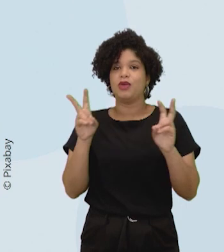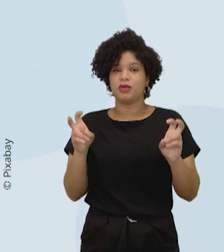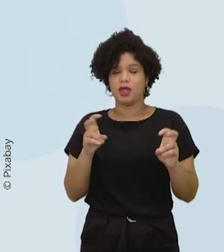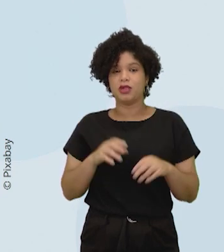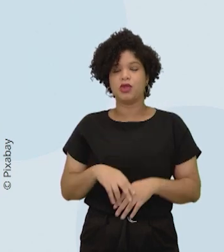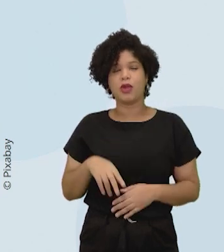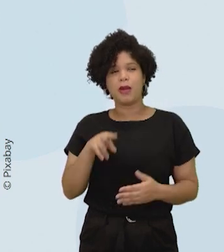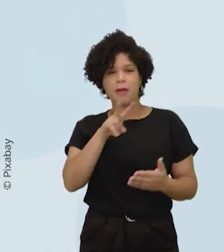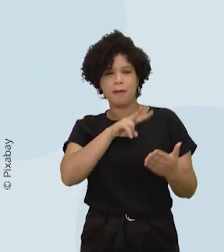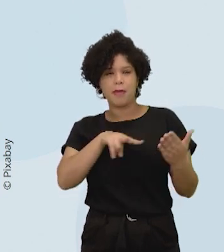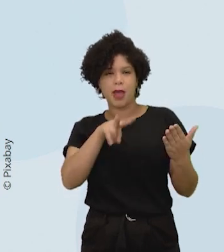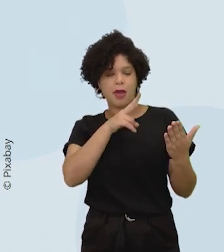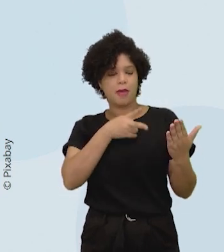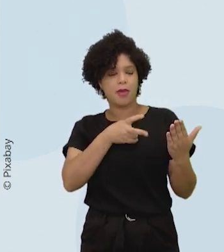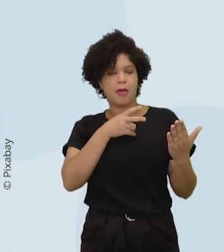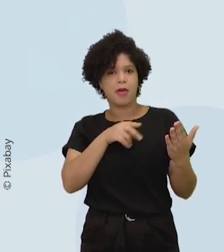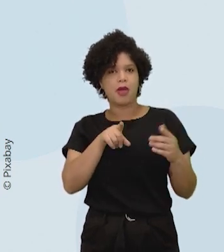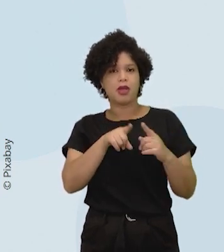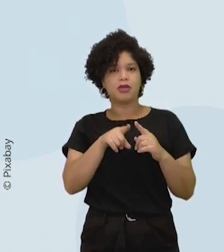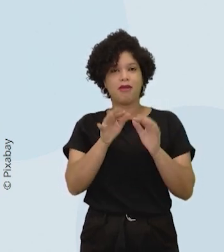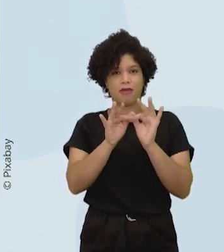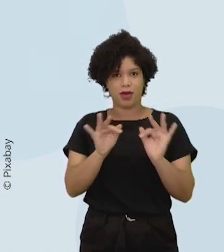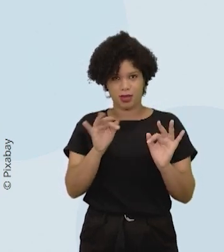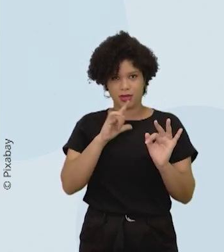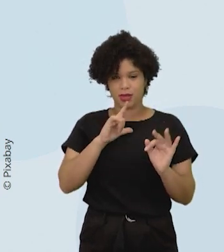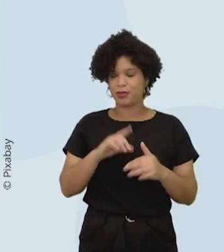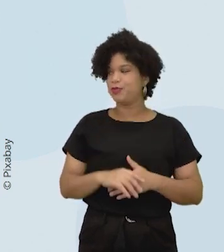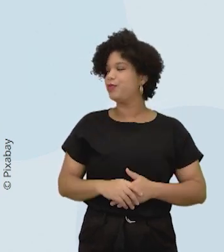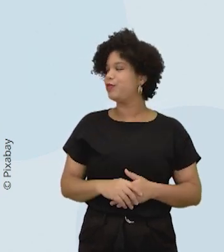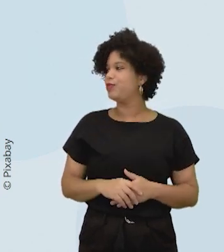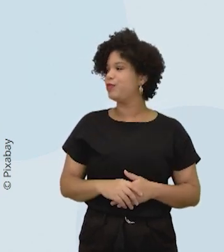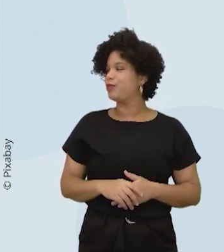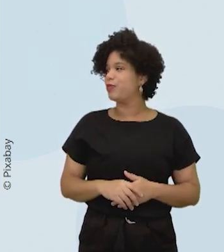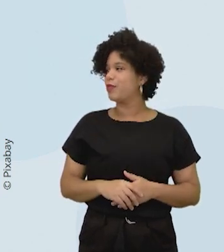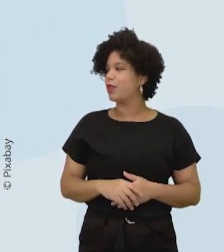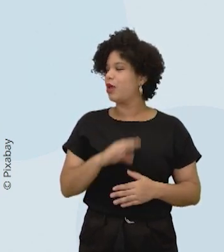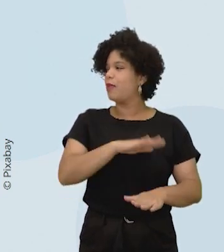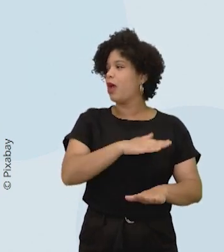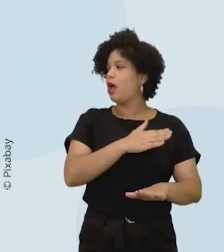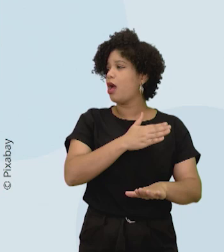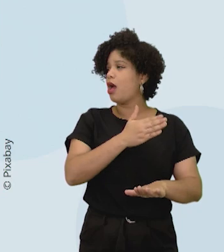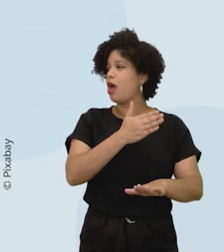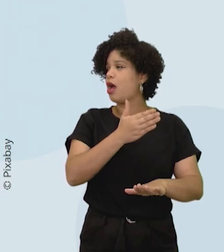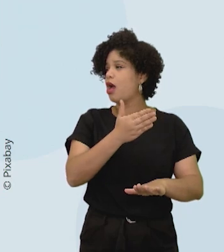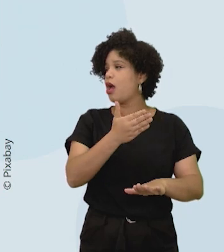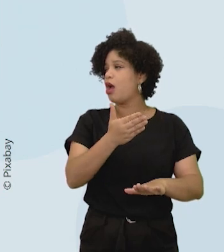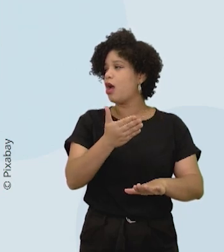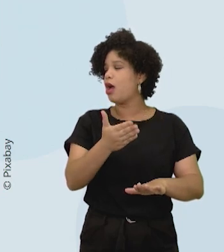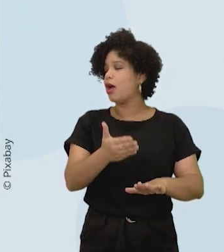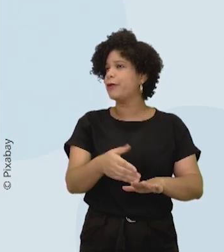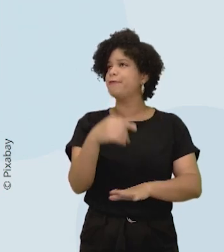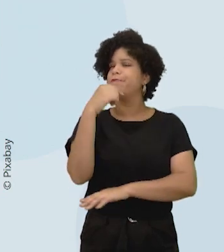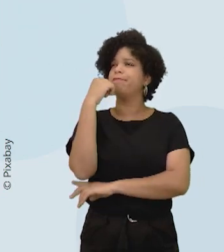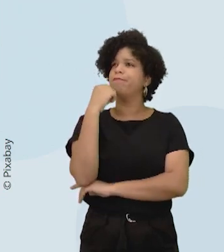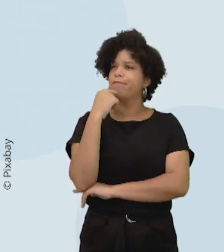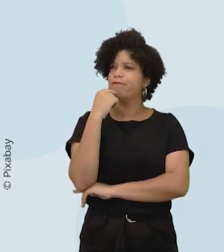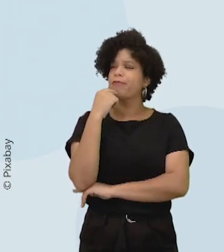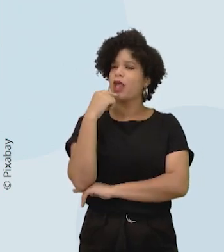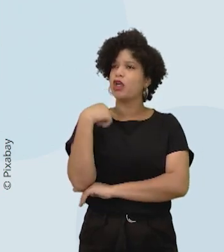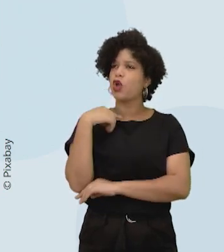verbal. Você se identifica com esse meme? Aí tá lá, ó, mais um dia se passa e eu ainda não usei a tal da